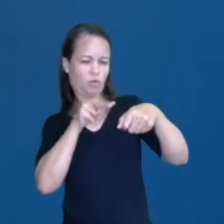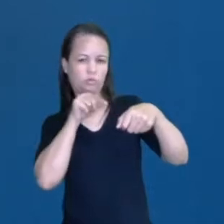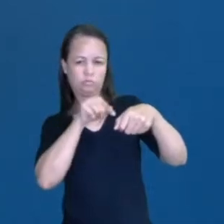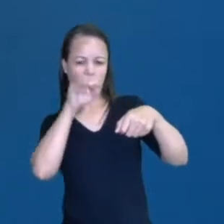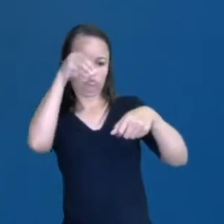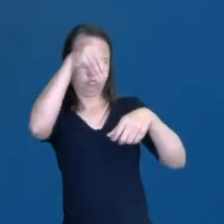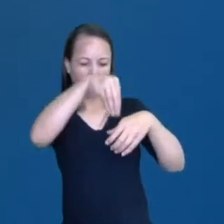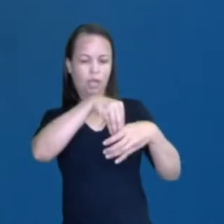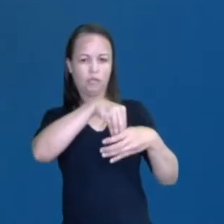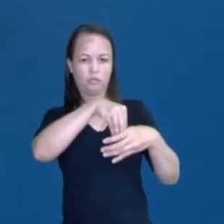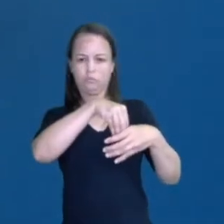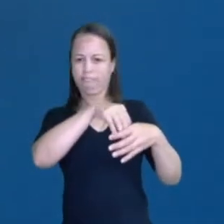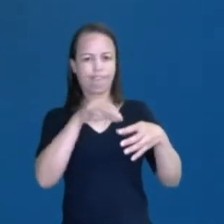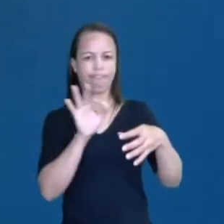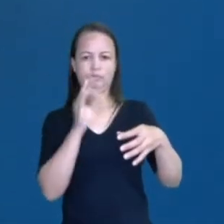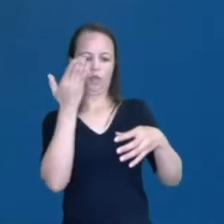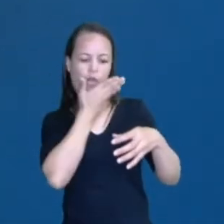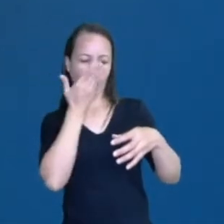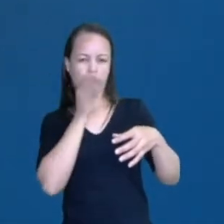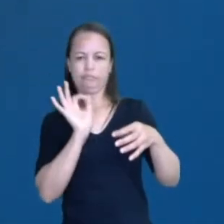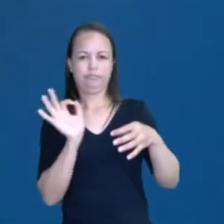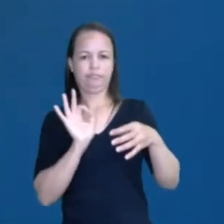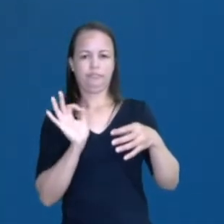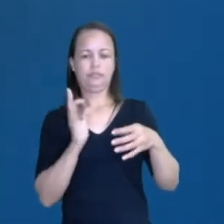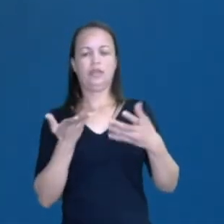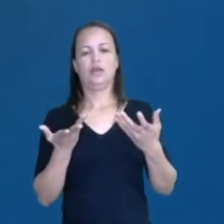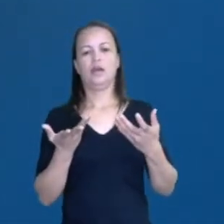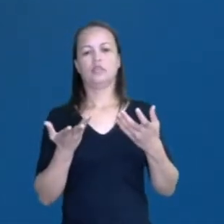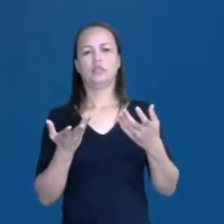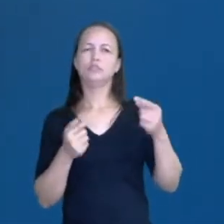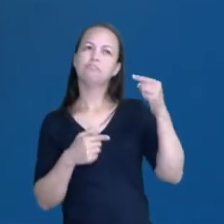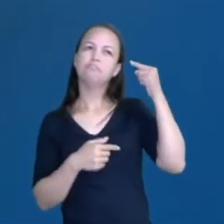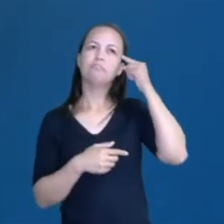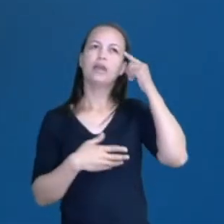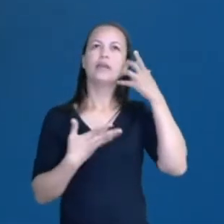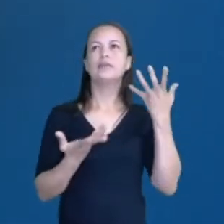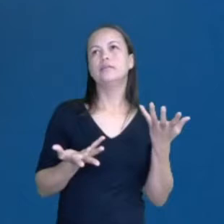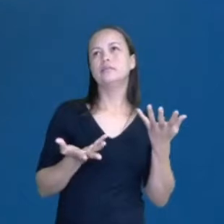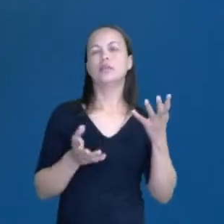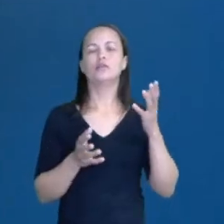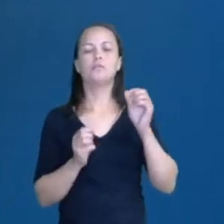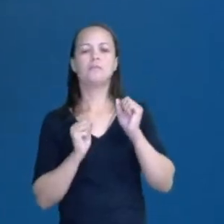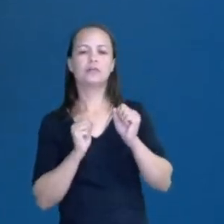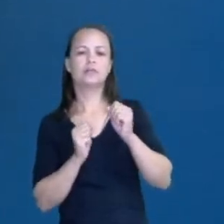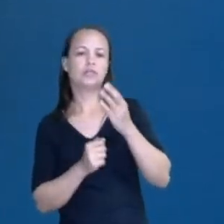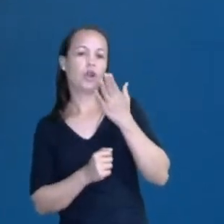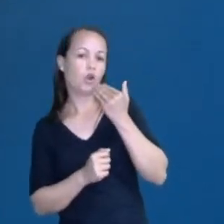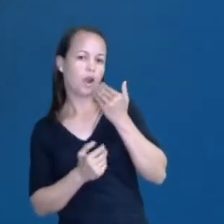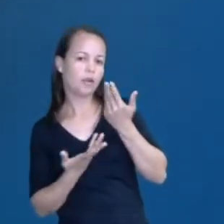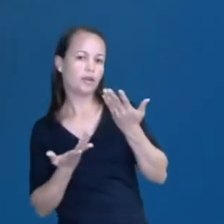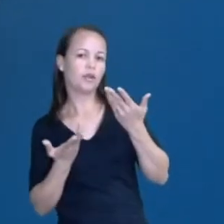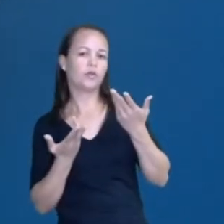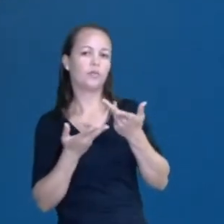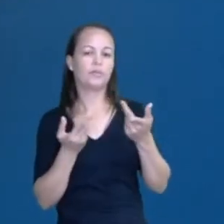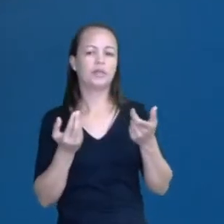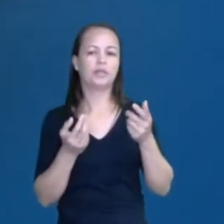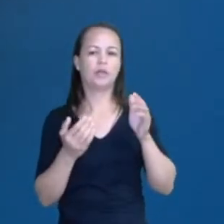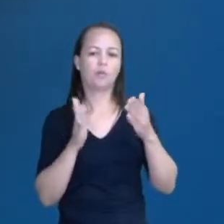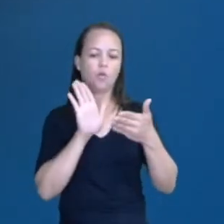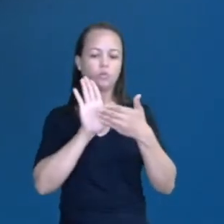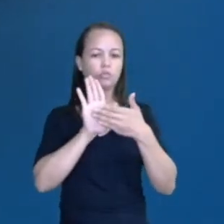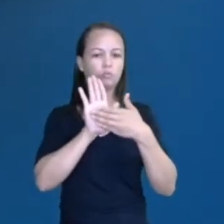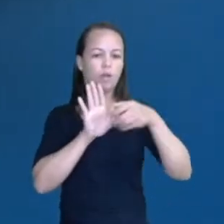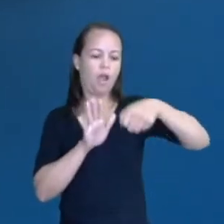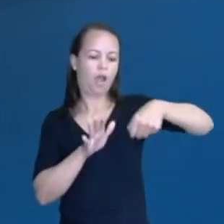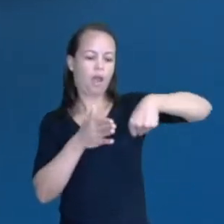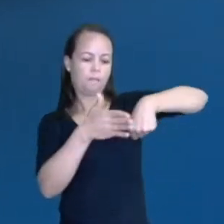dentro aqui dessa sacola. A gente pode até sugerir que seja um alimento, né, devido à embalagem, né, mas a